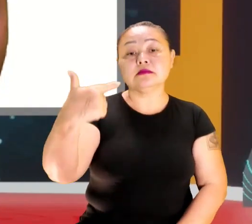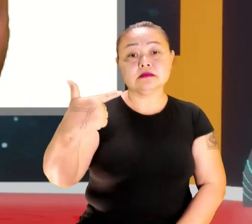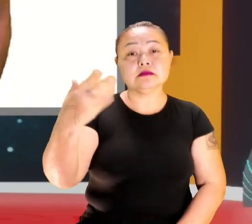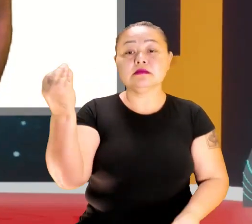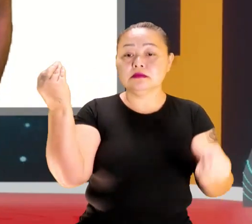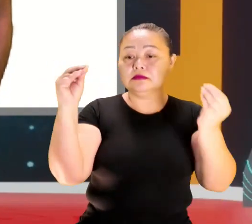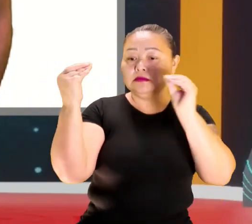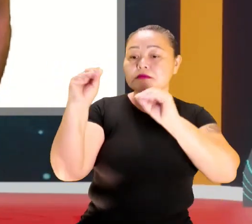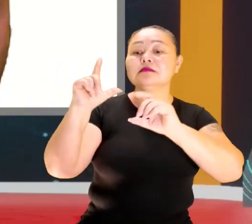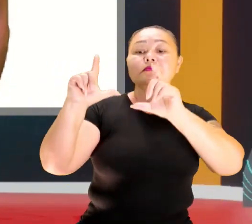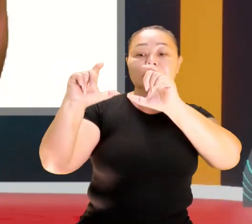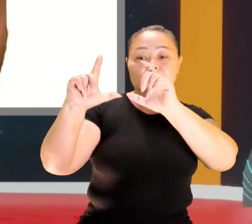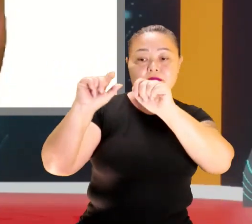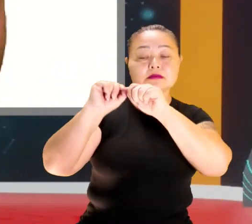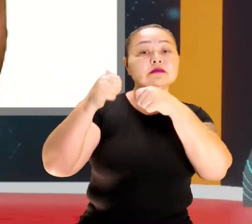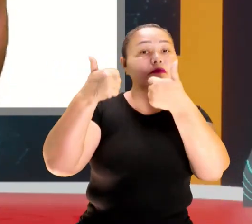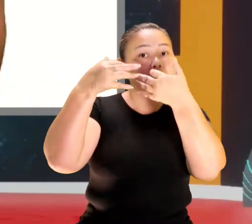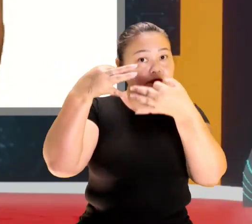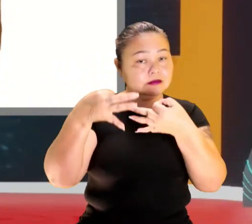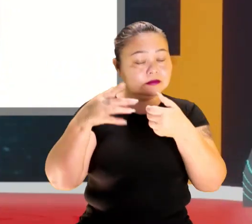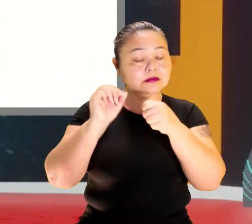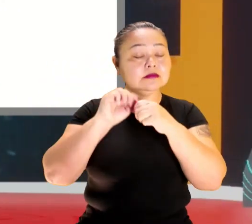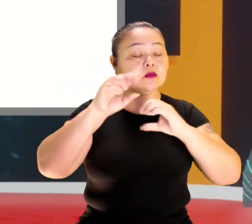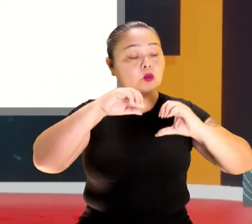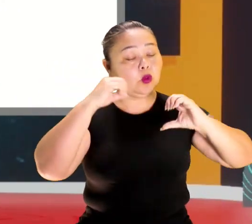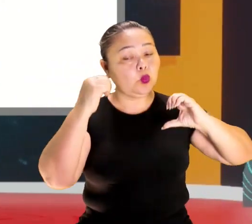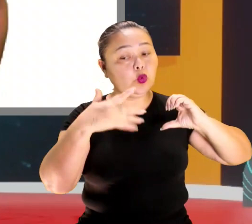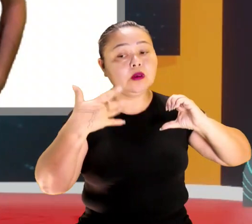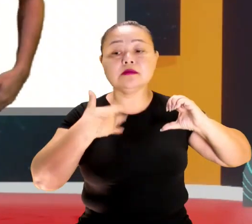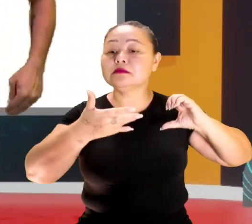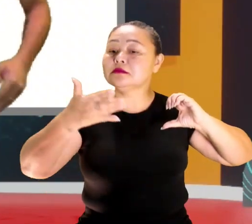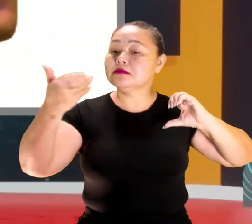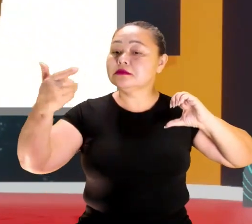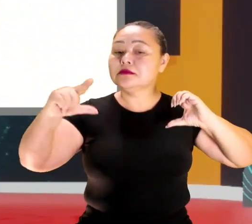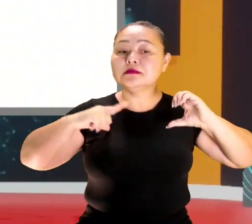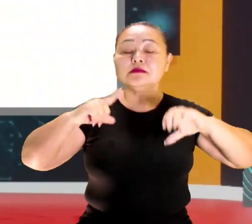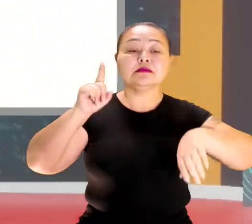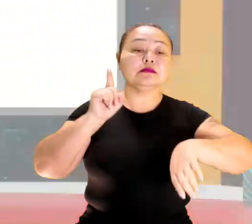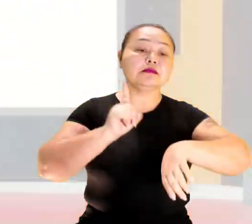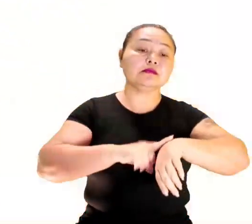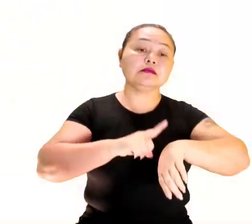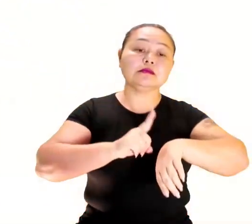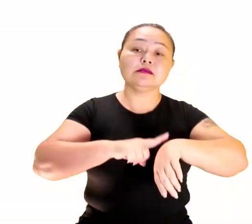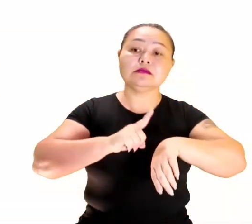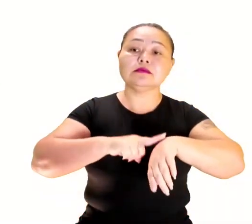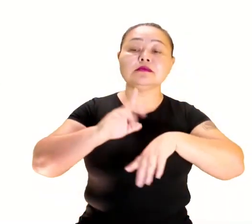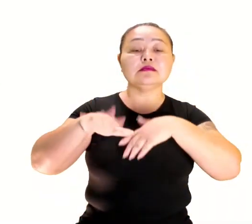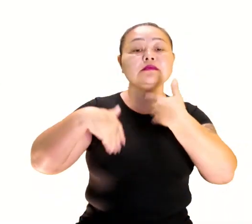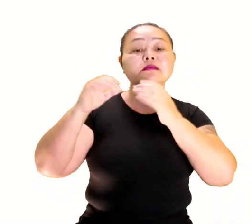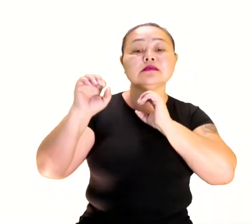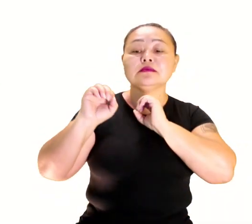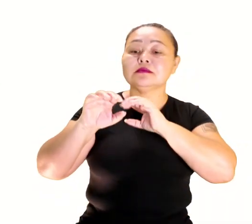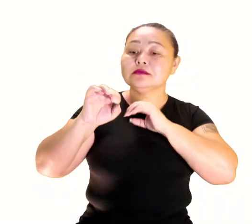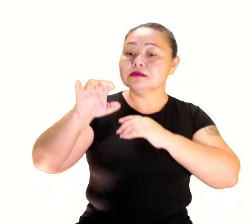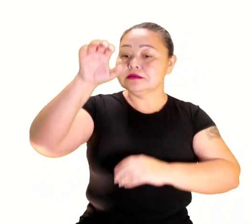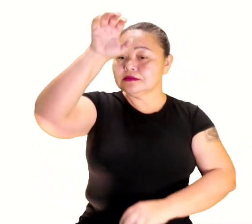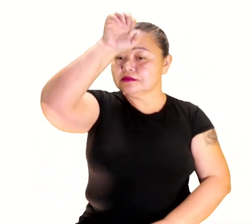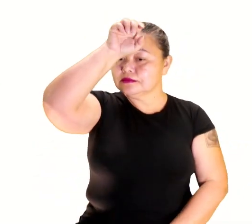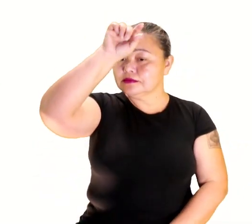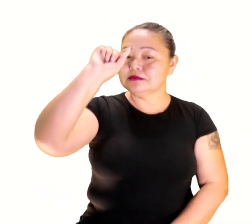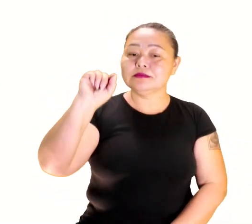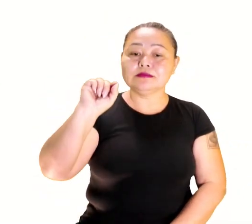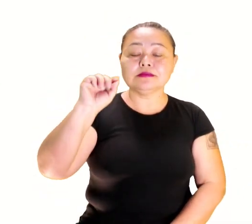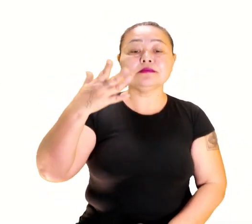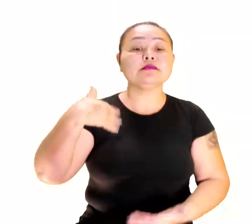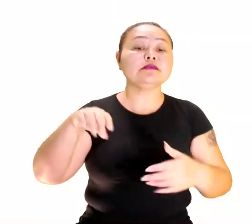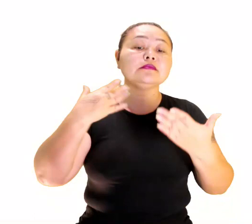fotos que estão chegando, tá certo? Então, um beijo no coração e vamos que vamos! Hora de ensino, hora de aprender mais um pouquinho. No estudo